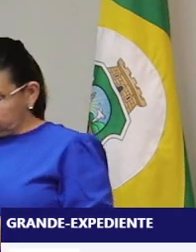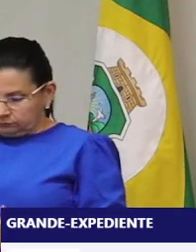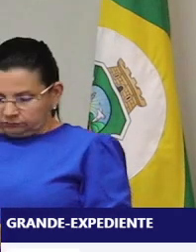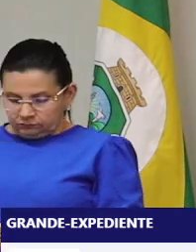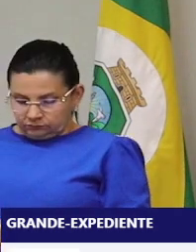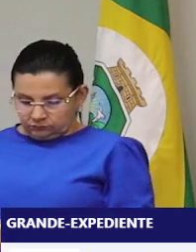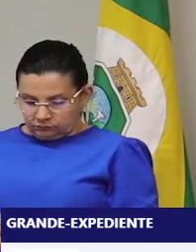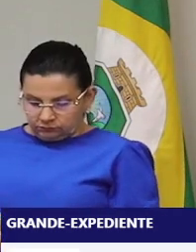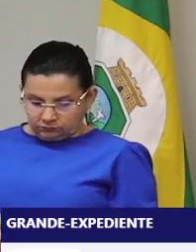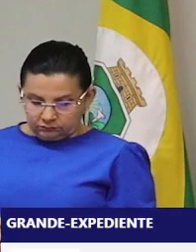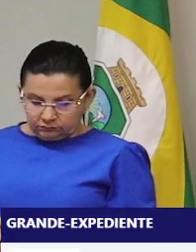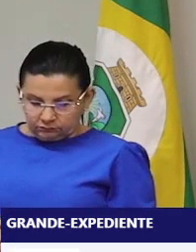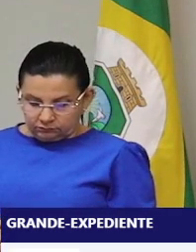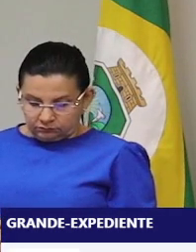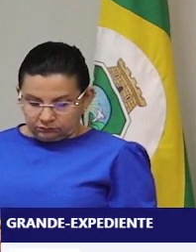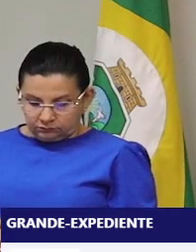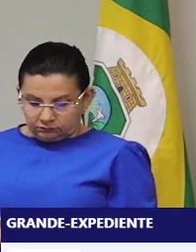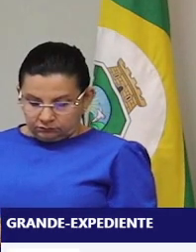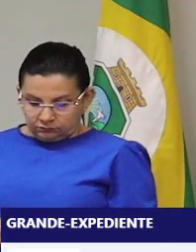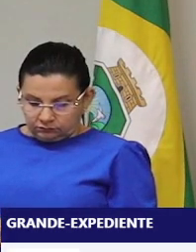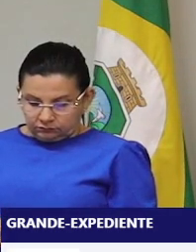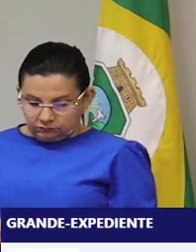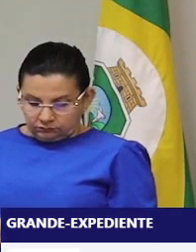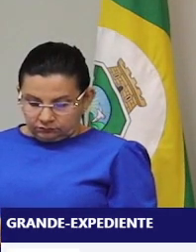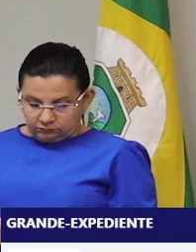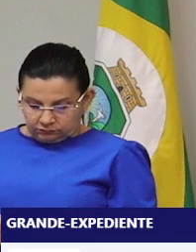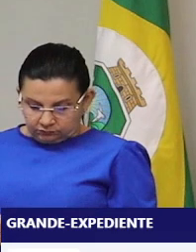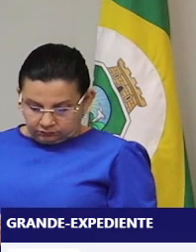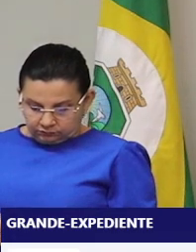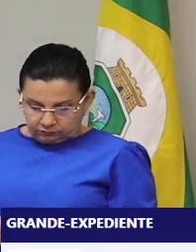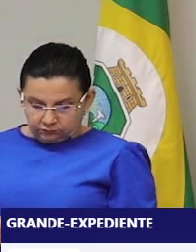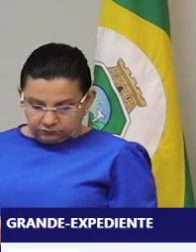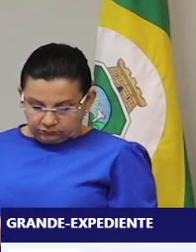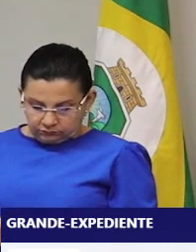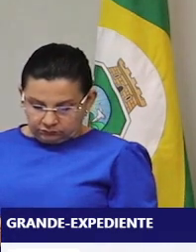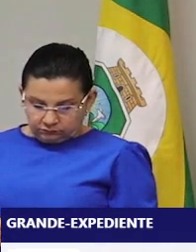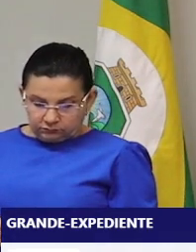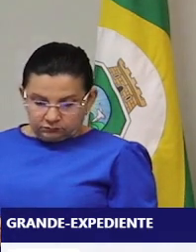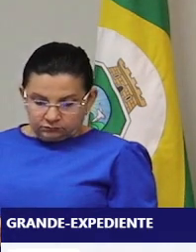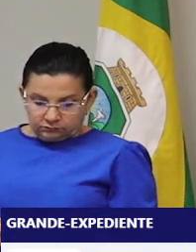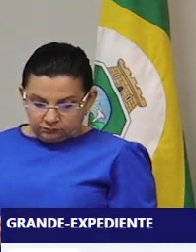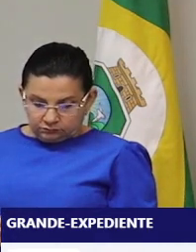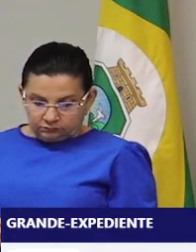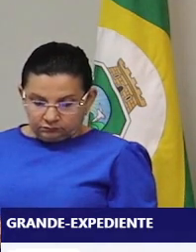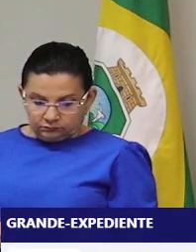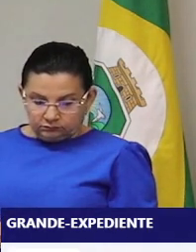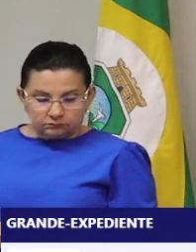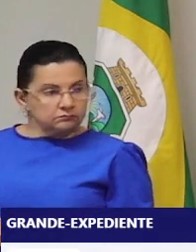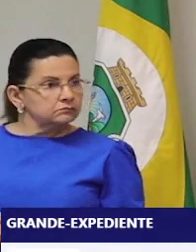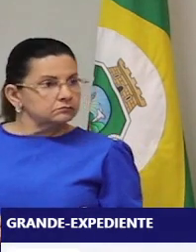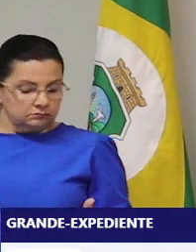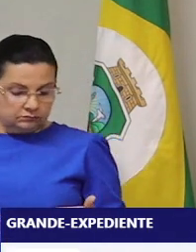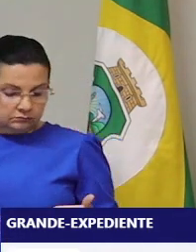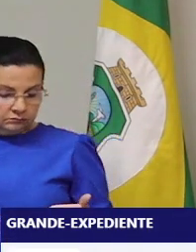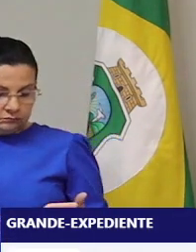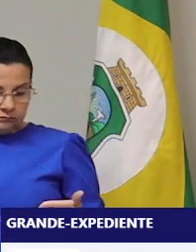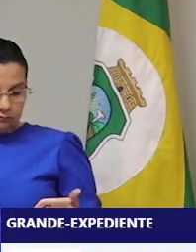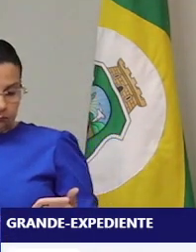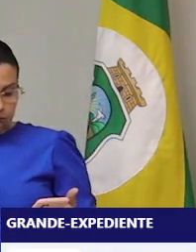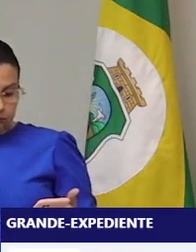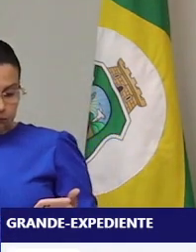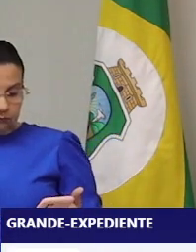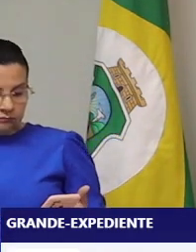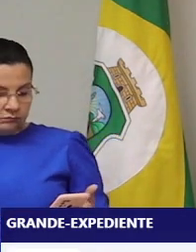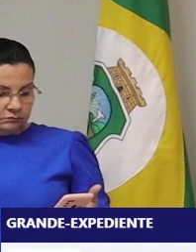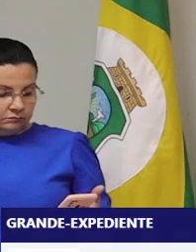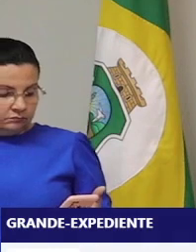demanda de passagem absurda que tá tendo no ônibus ainda né eu creio que no meu pensamento era para voltar a ser